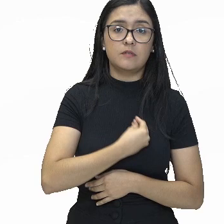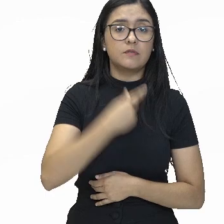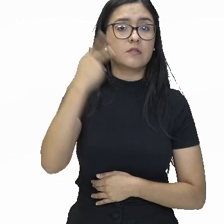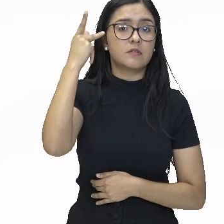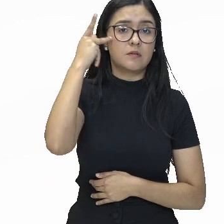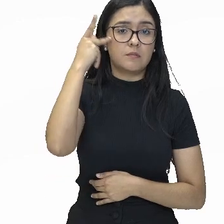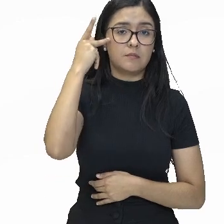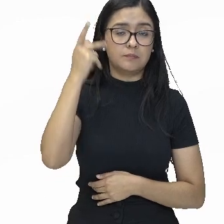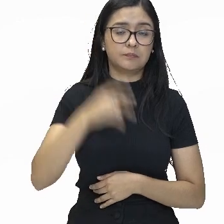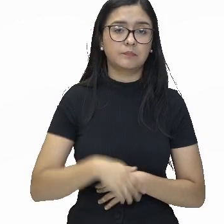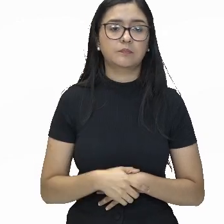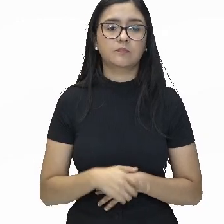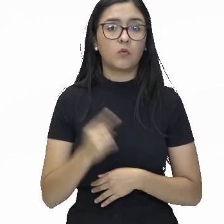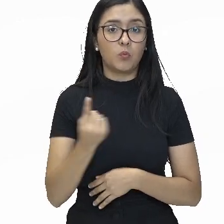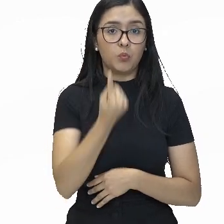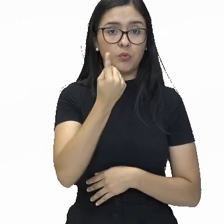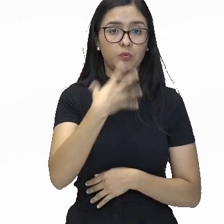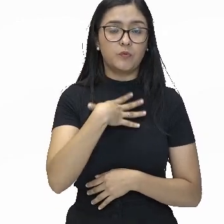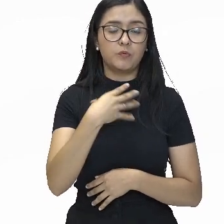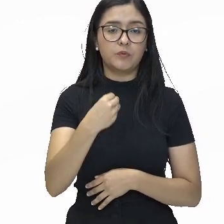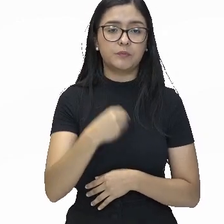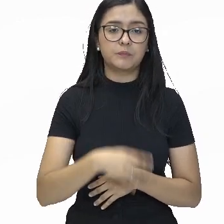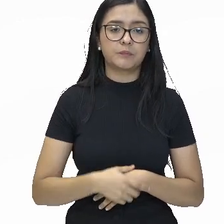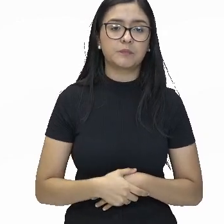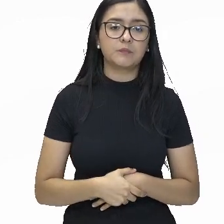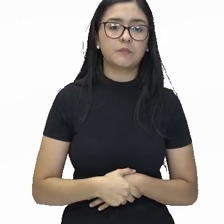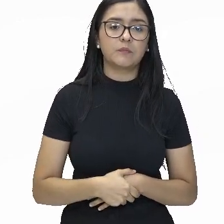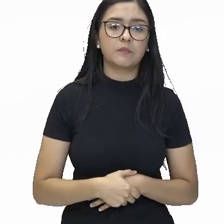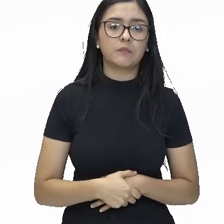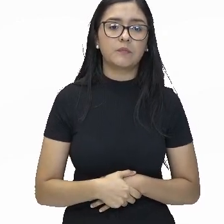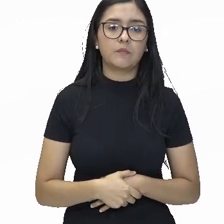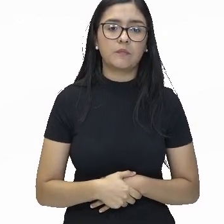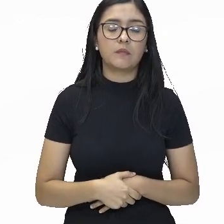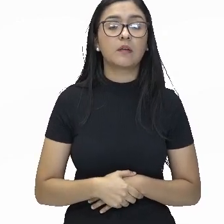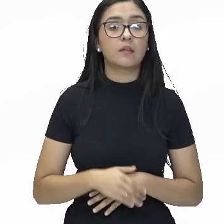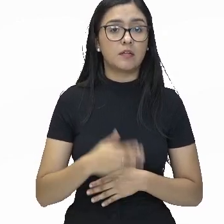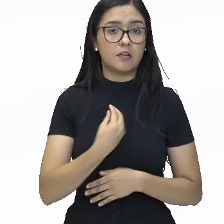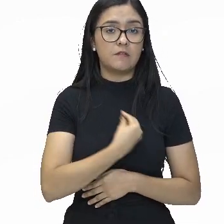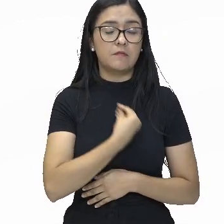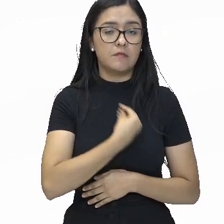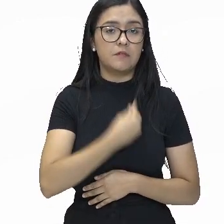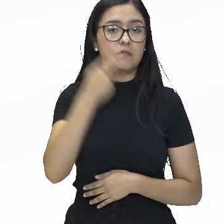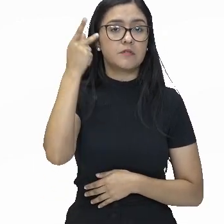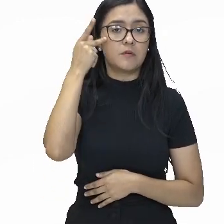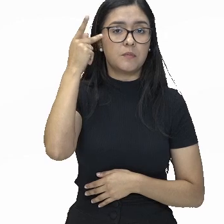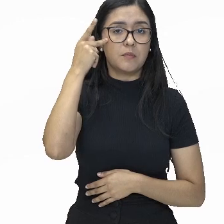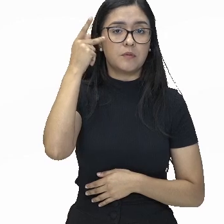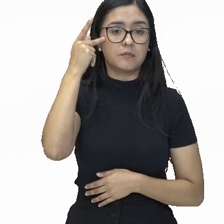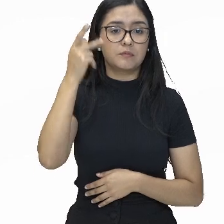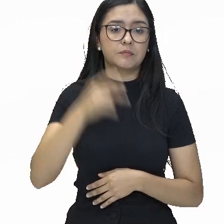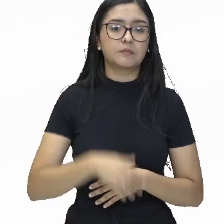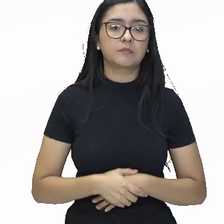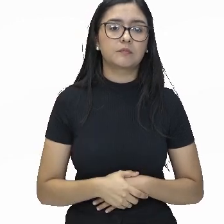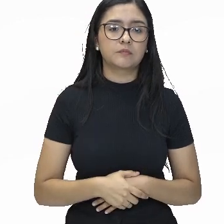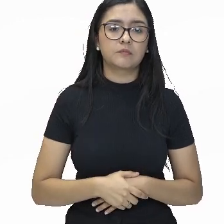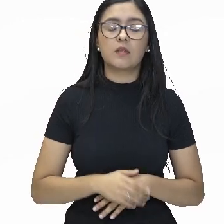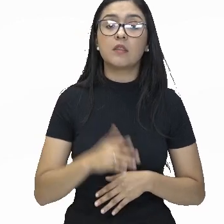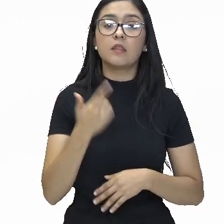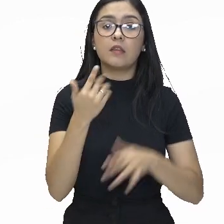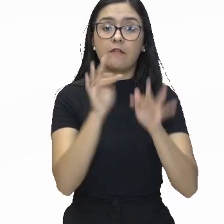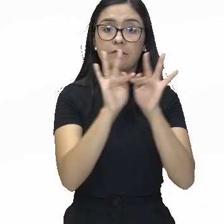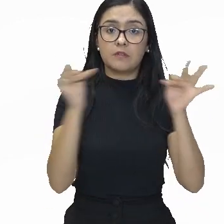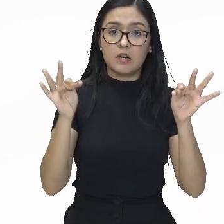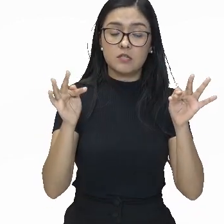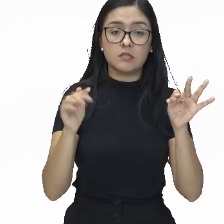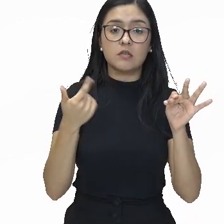Único filho. Então, ele chegará em São Paulo. Ele está restringindo, que mora em São Paulo e não vem marcado por vírgula